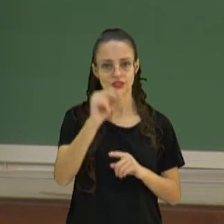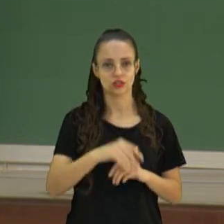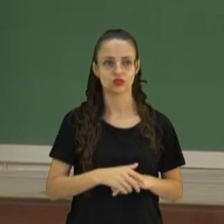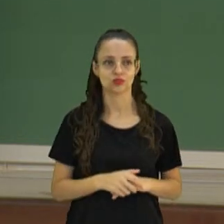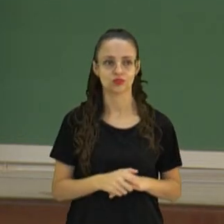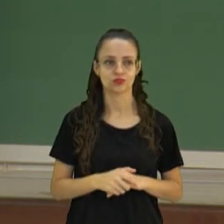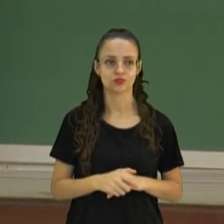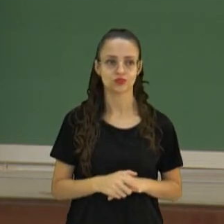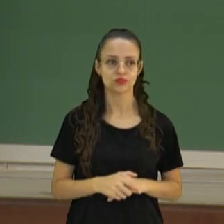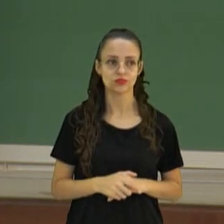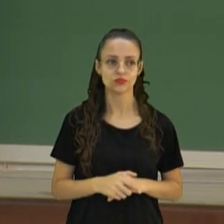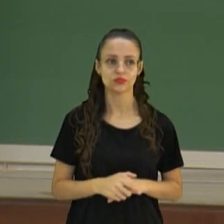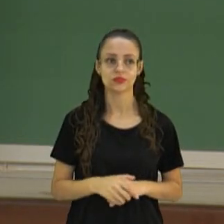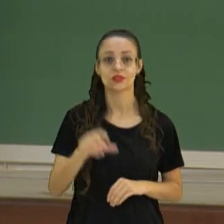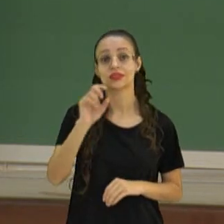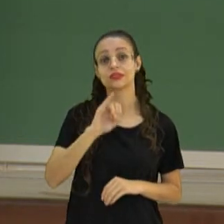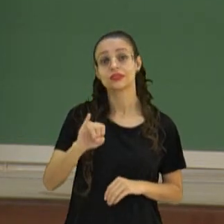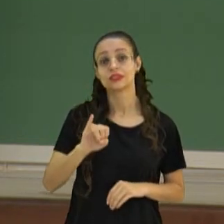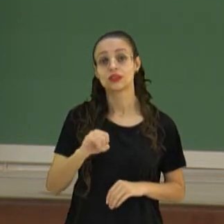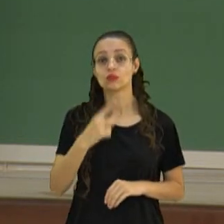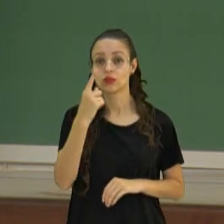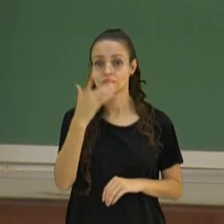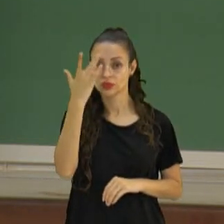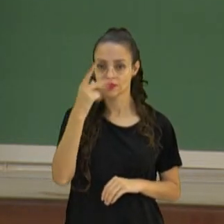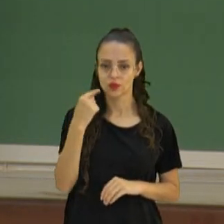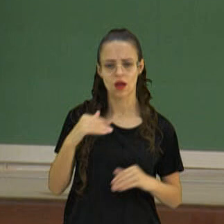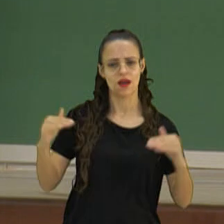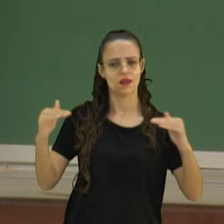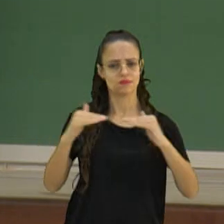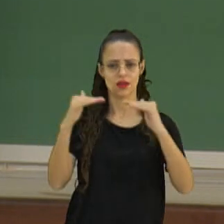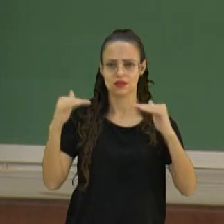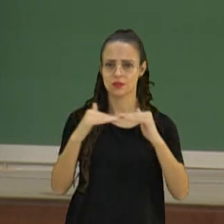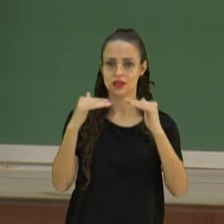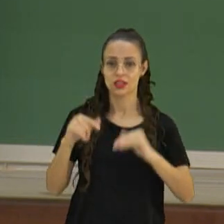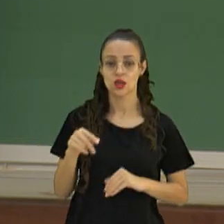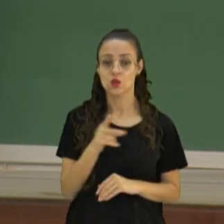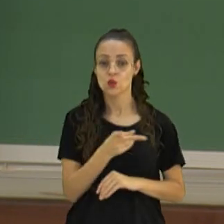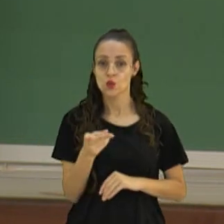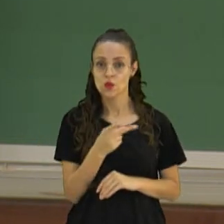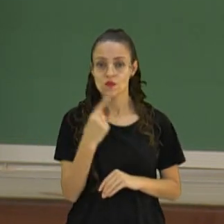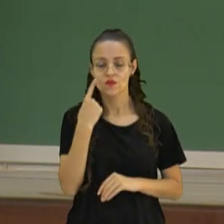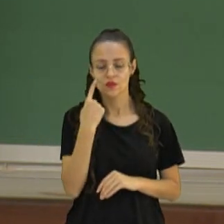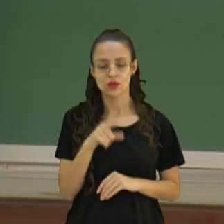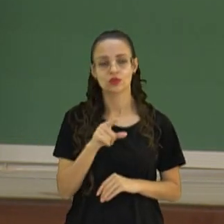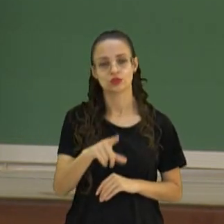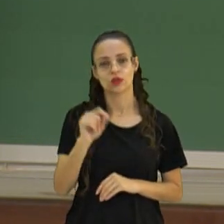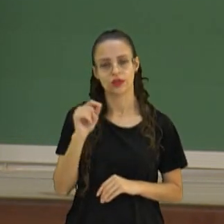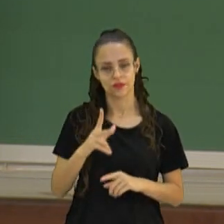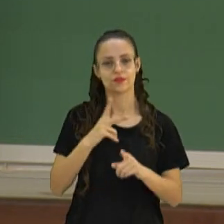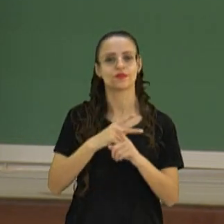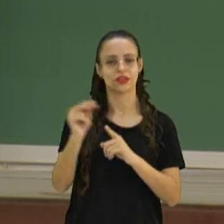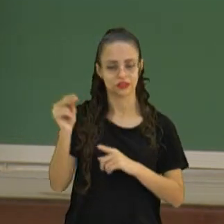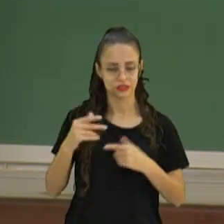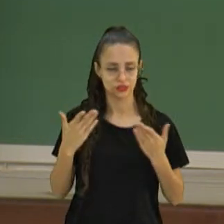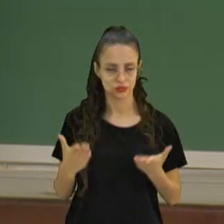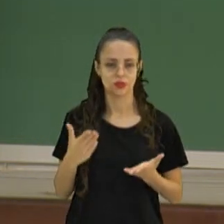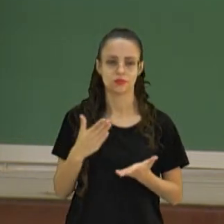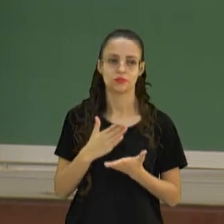viu o empate, né? Um árbitro viu o empate, os outros 2 escolheram um vencedor, nós temos a